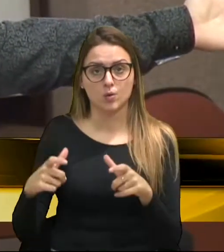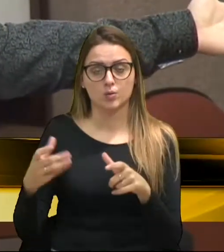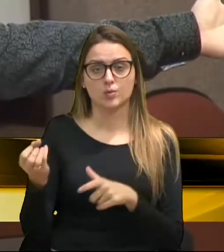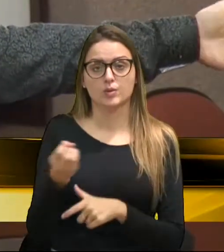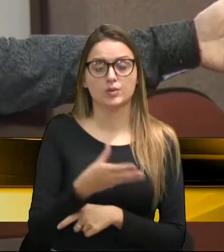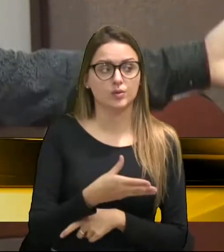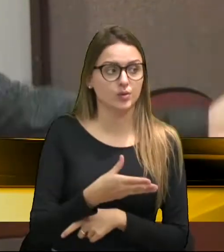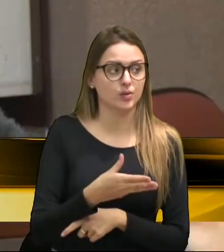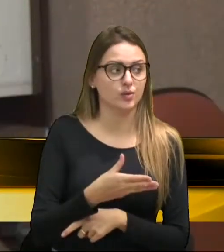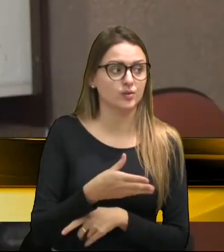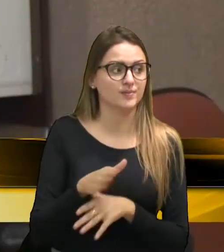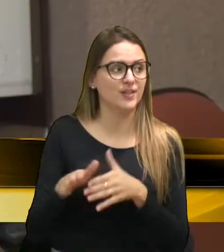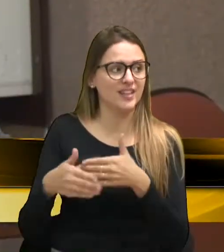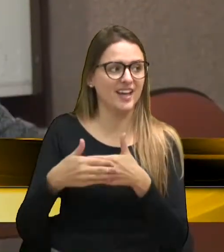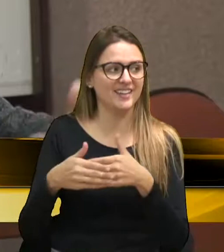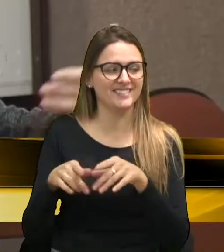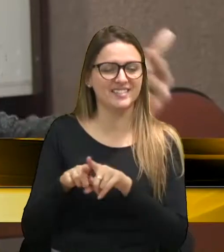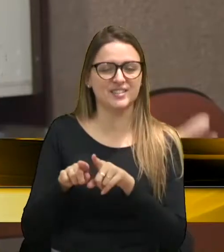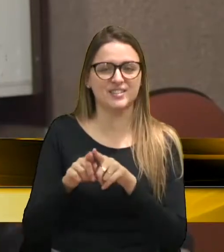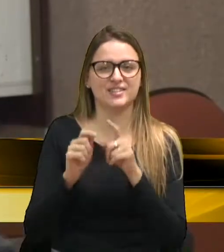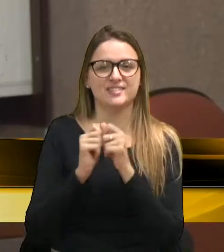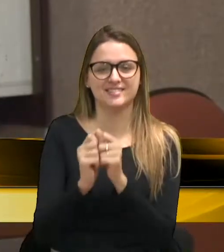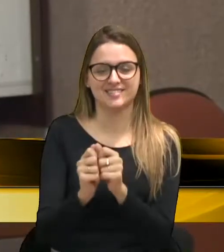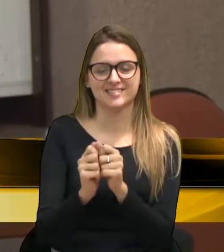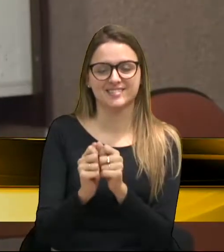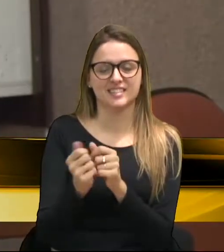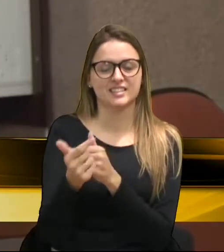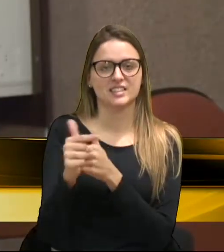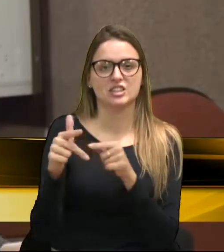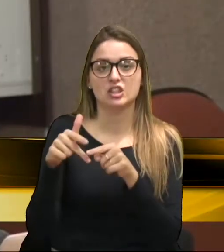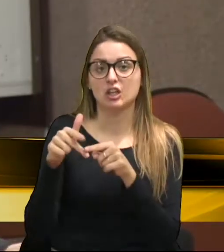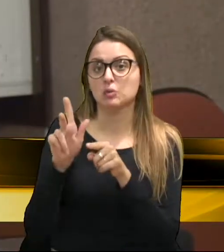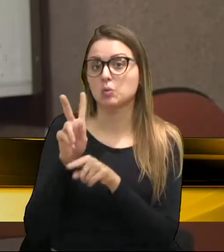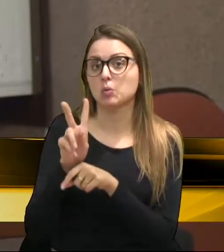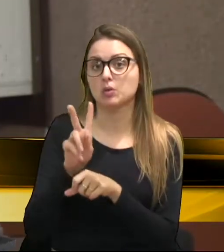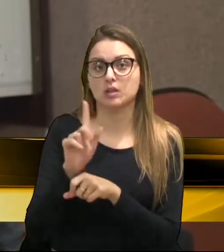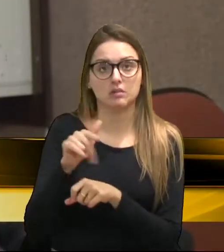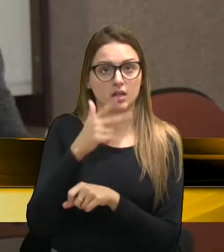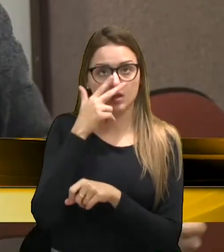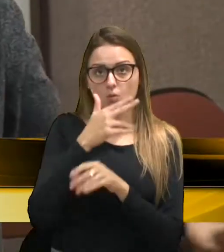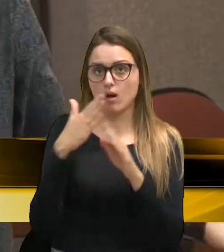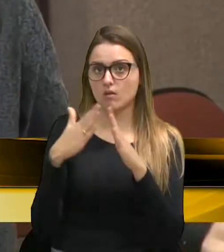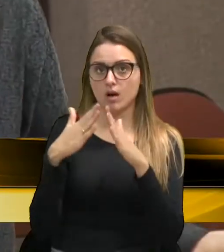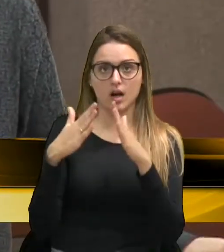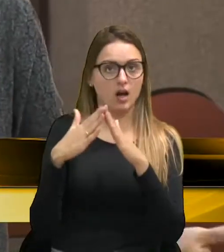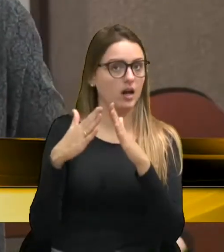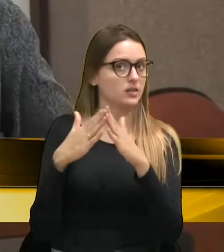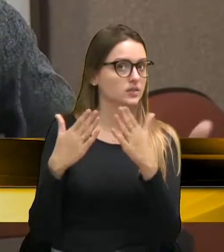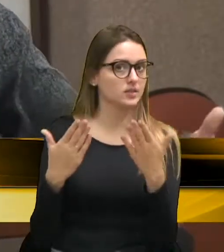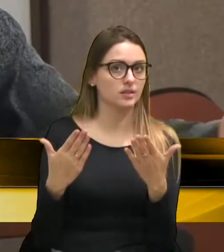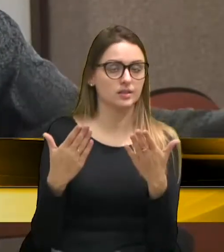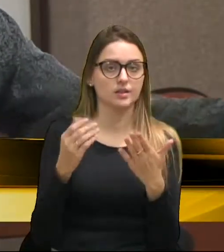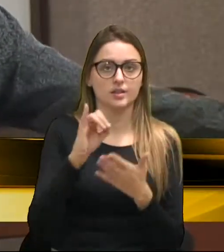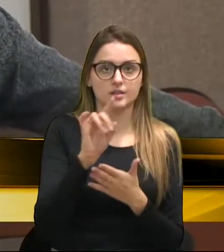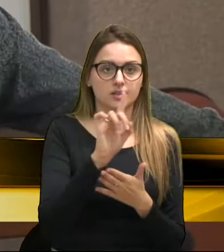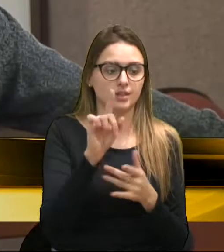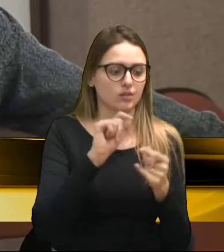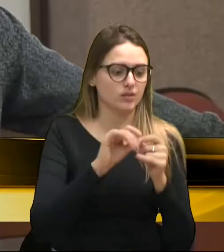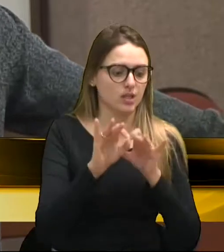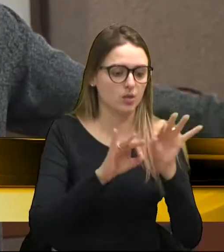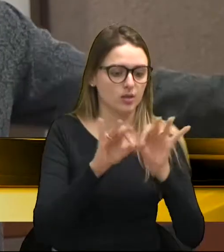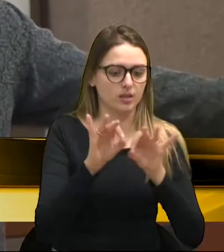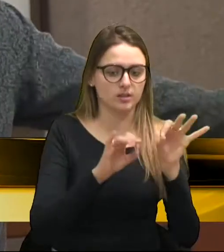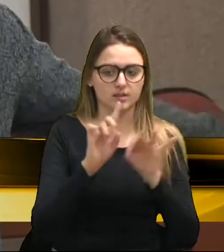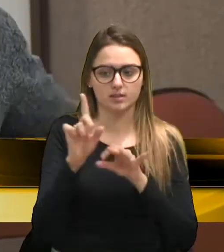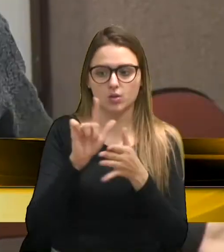recém-inaugurado, fechado, sem nenhuma manutenção, que é que nem uma casa. Se a gente não fizer a nossa manutenção diária da